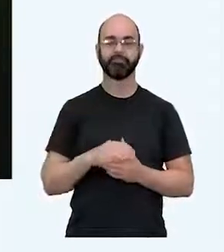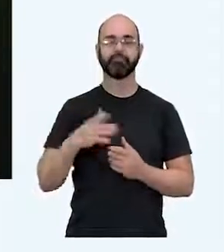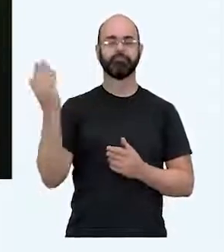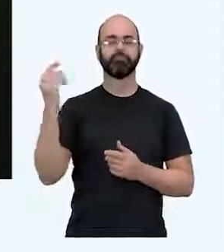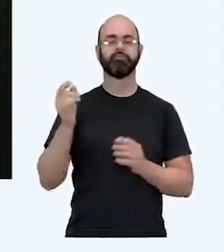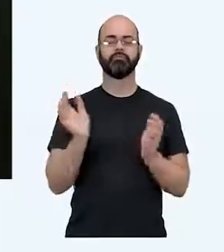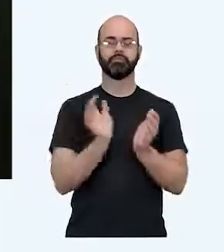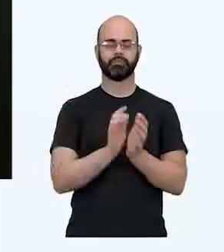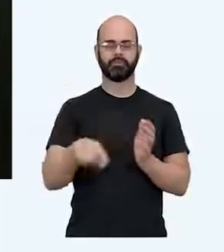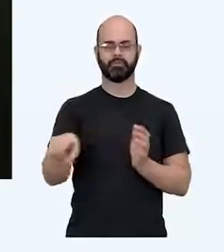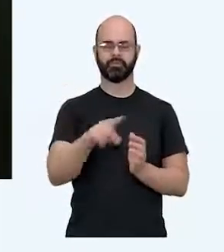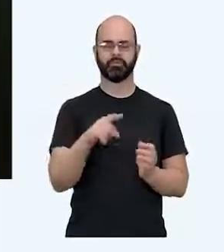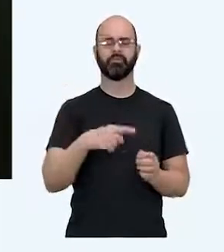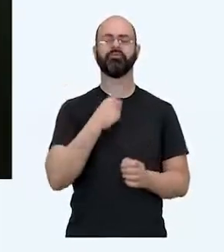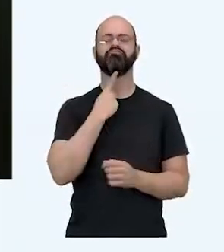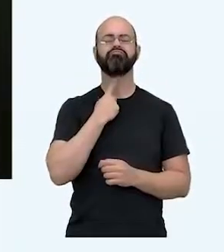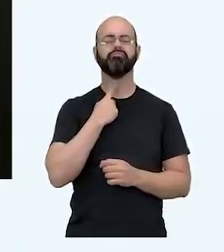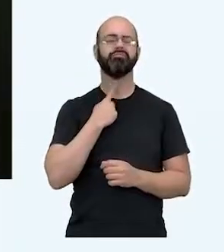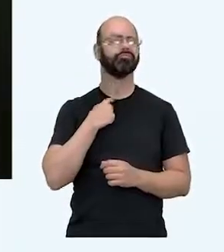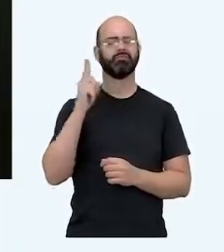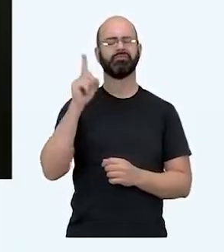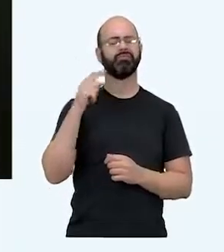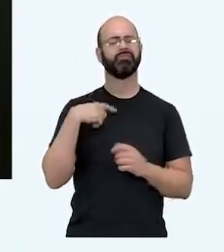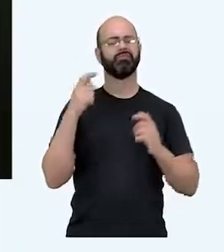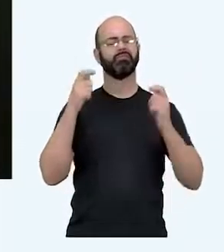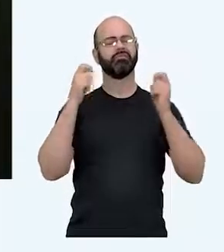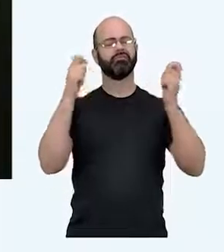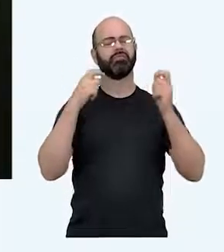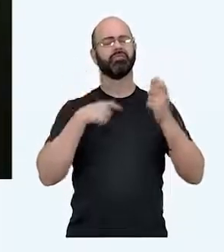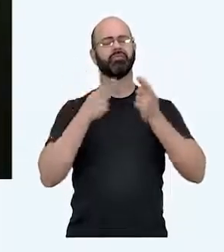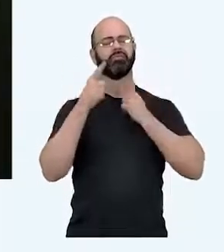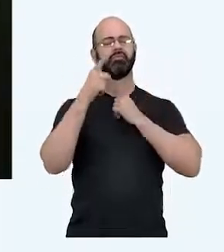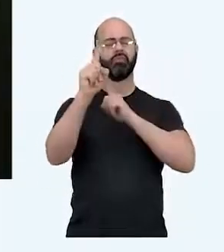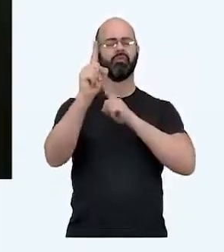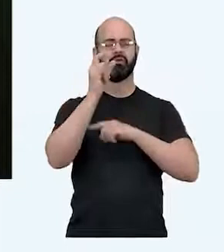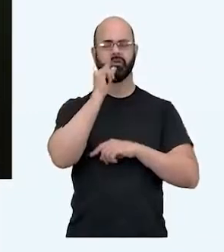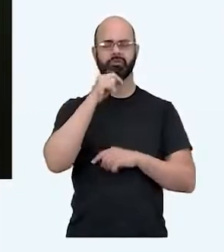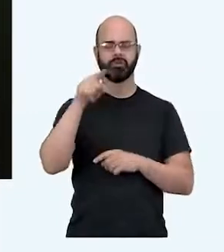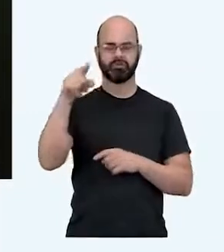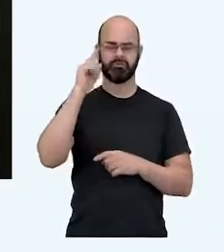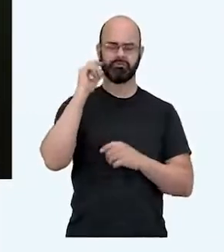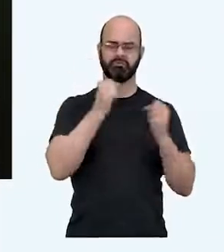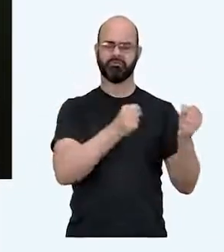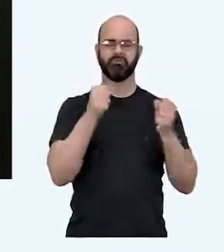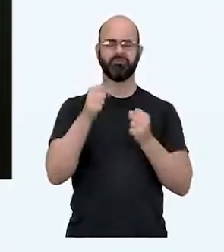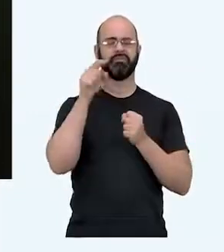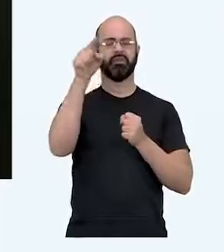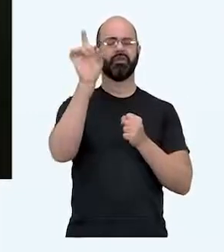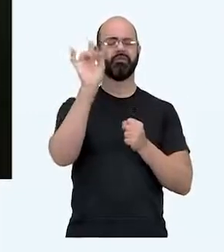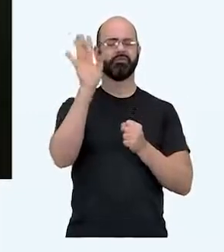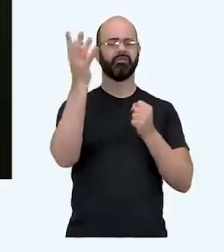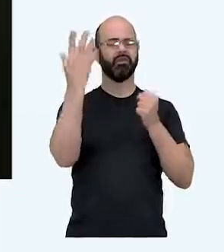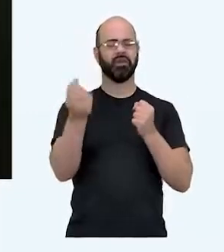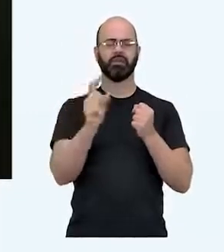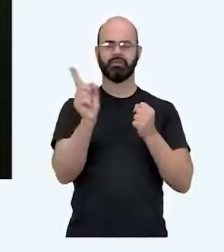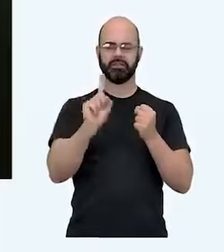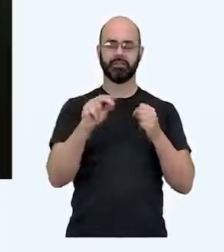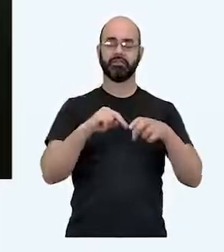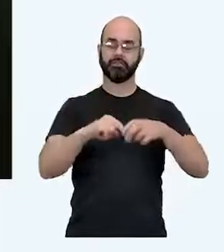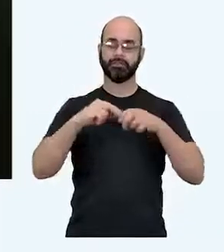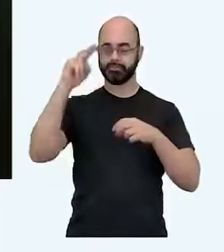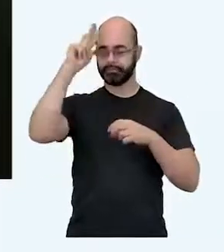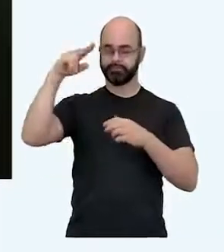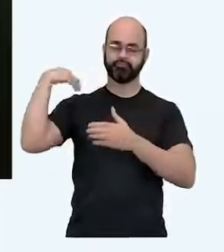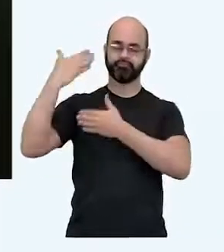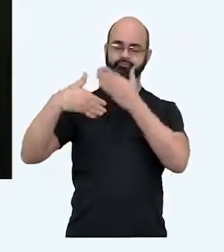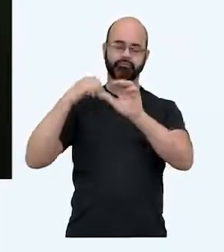que a população desses países tinha de reivindicar o exercício da própria soberania. Por isso mudaram a história da humanidade e deixaram